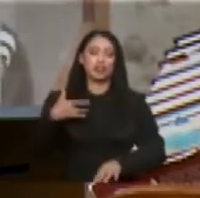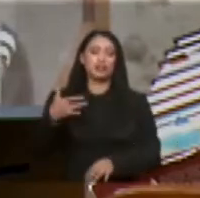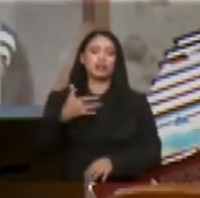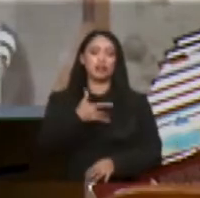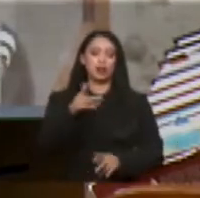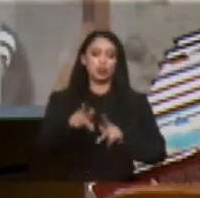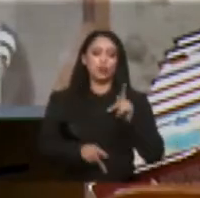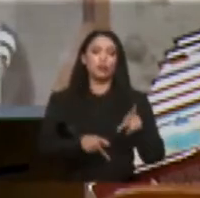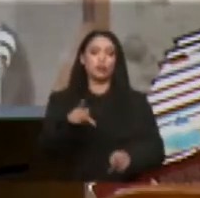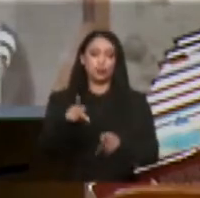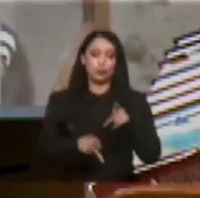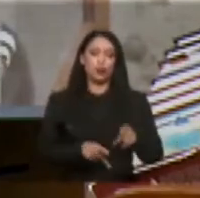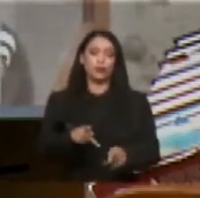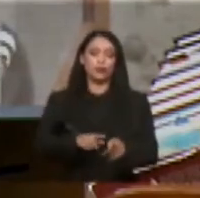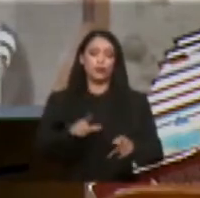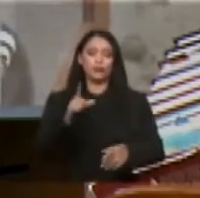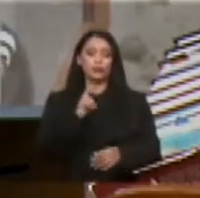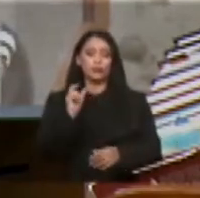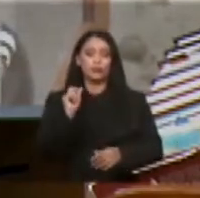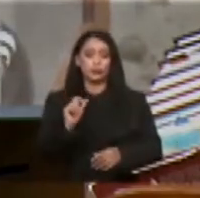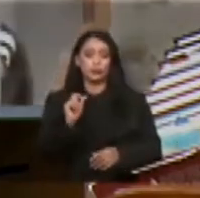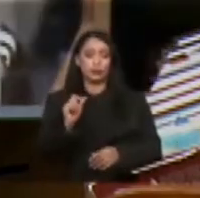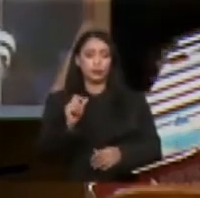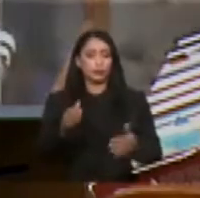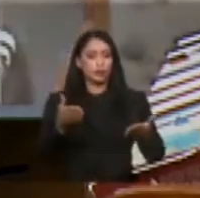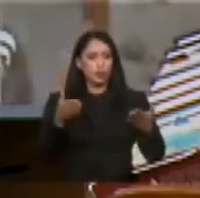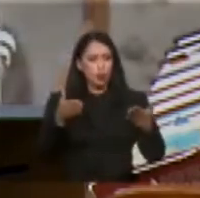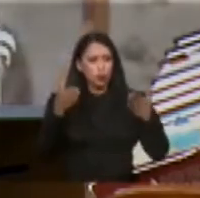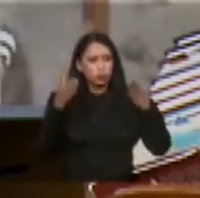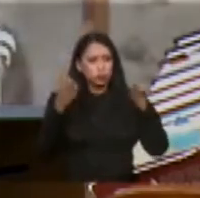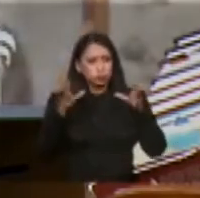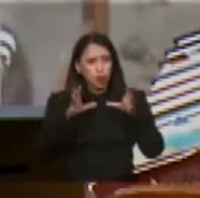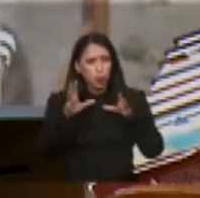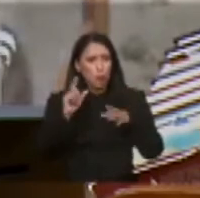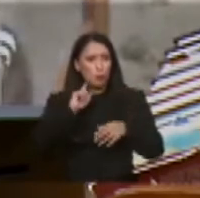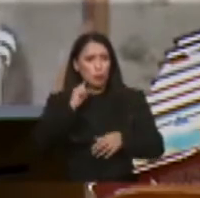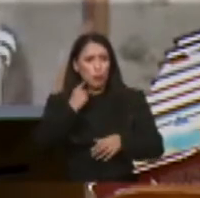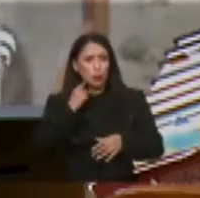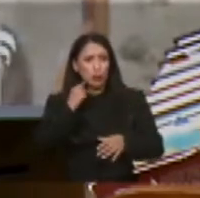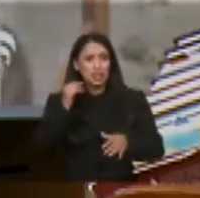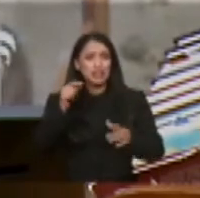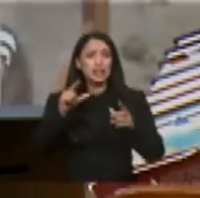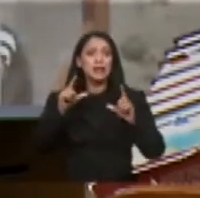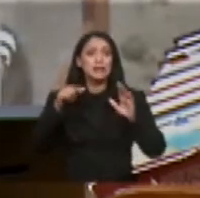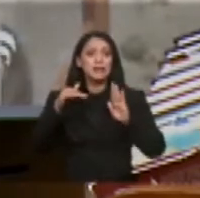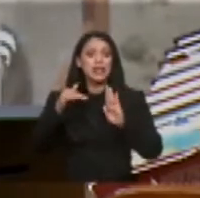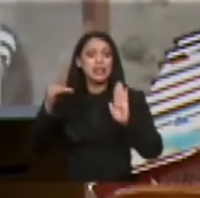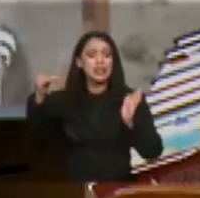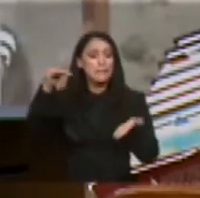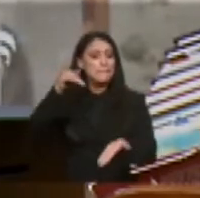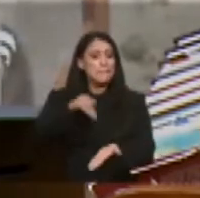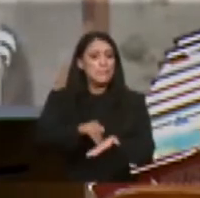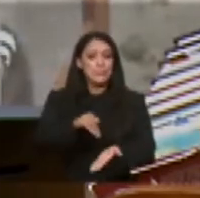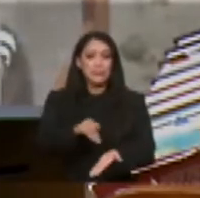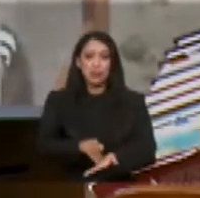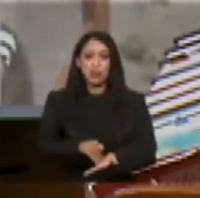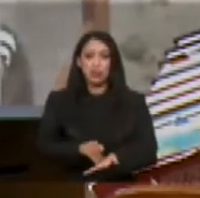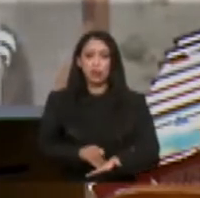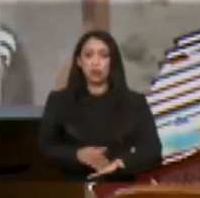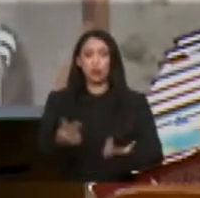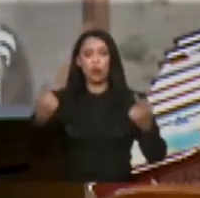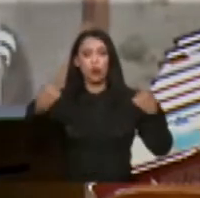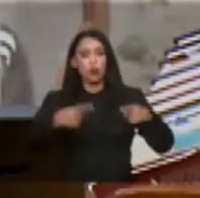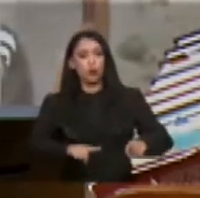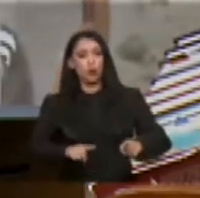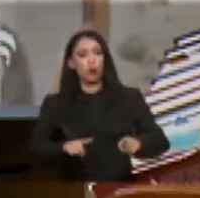parâmetros secundários, índices de concentrações de poluentes abaixo das quais se prevê o mínimo efeito adverso